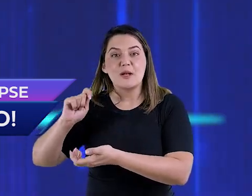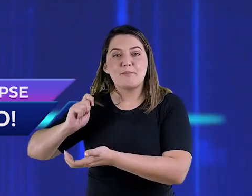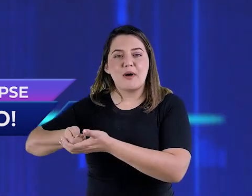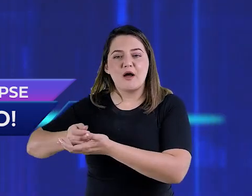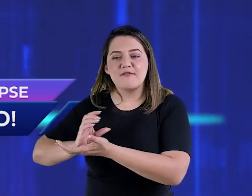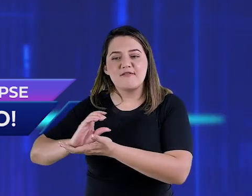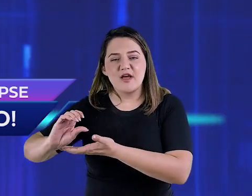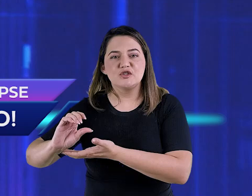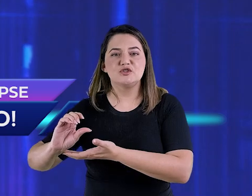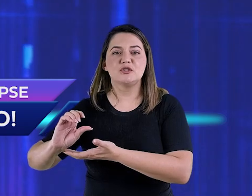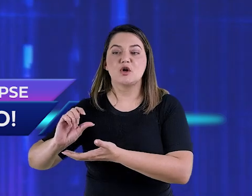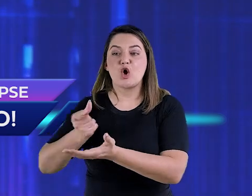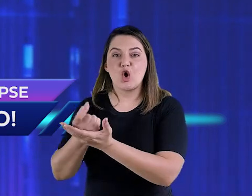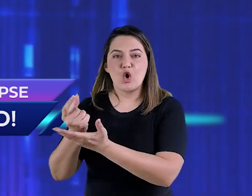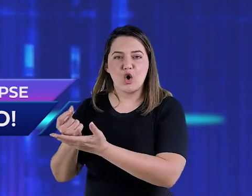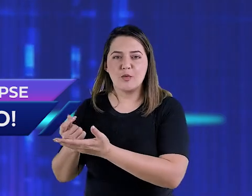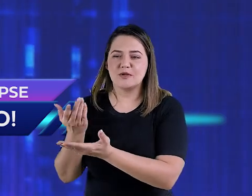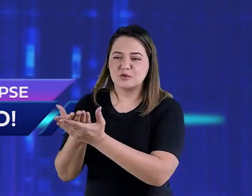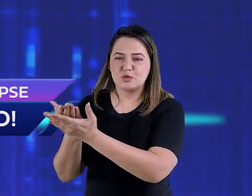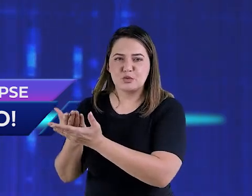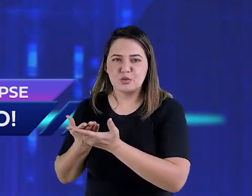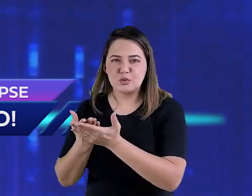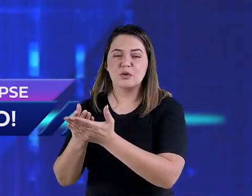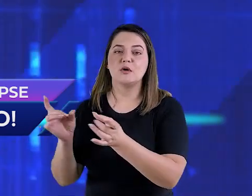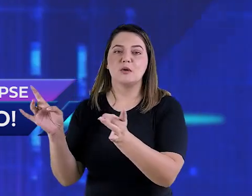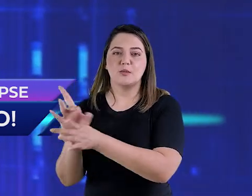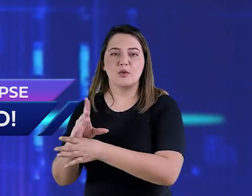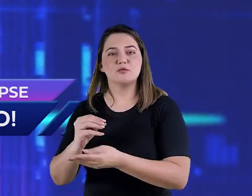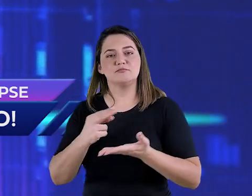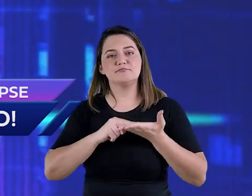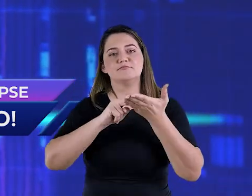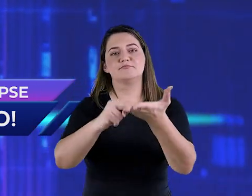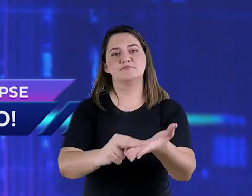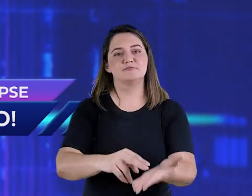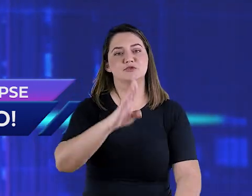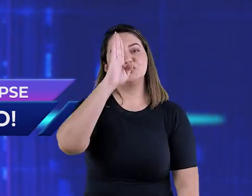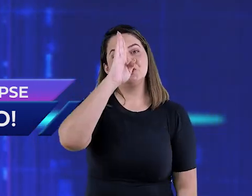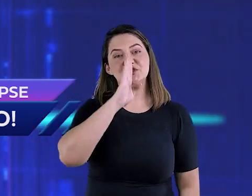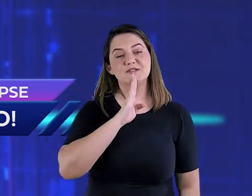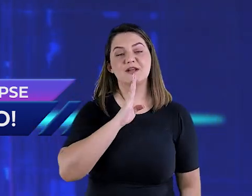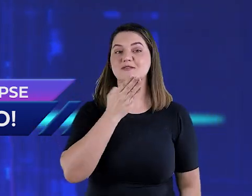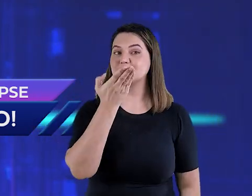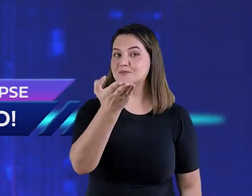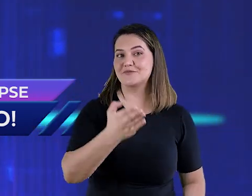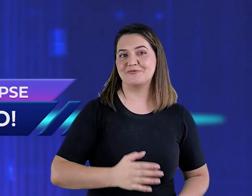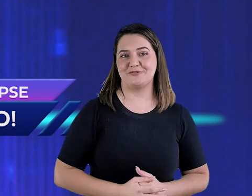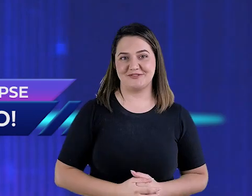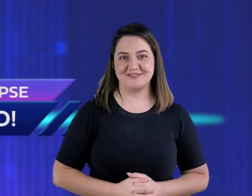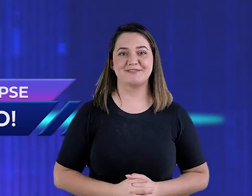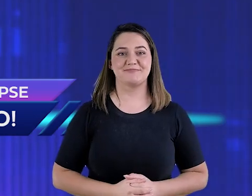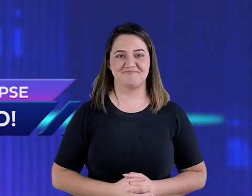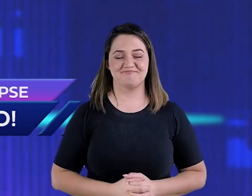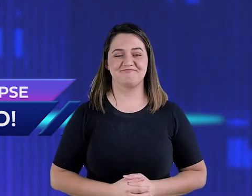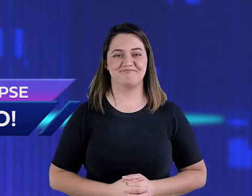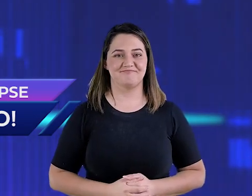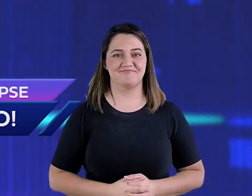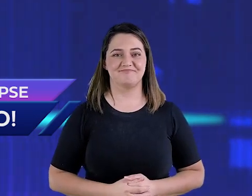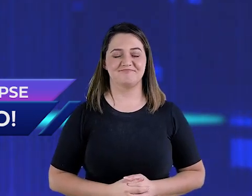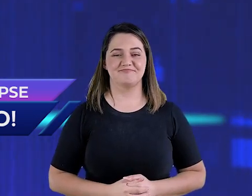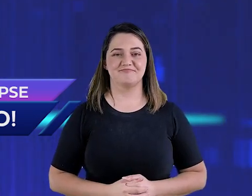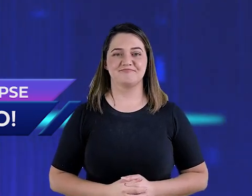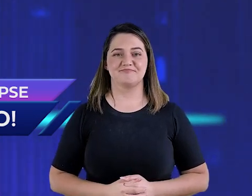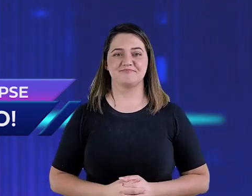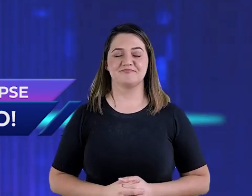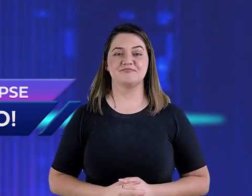que, junto comigo aqui, pregam a palavra de Deus e propiciam formas de levarmos até você mais da palavra